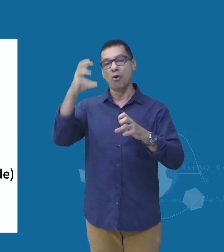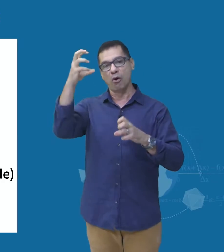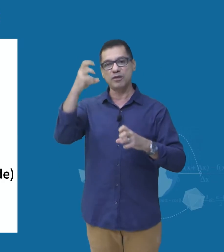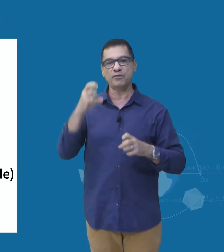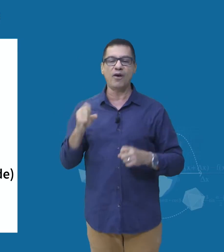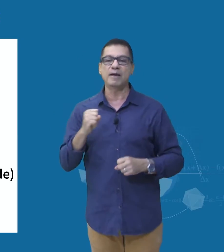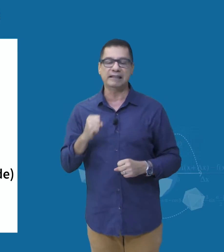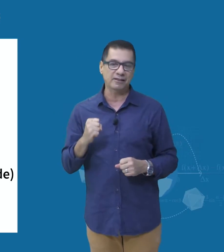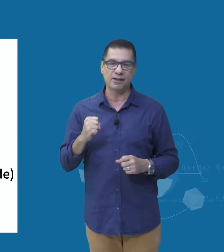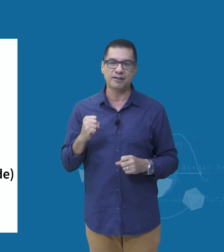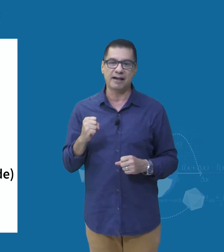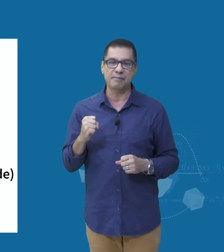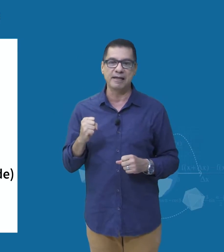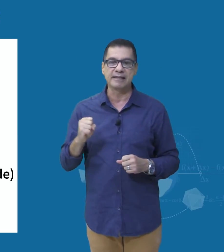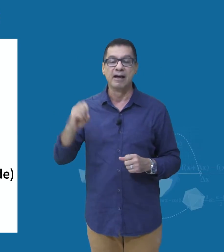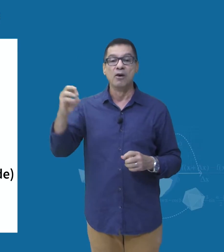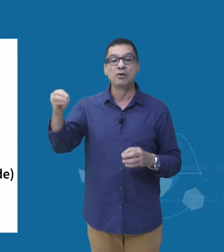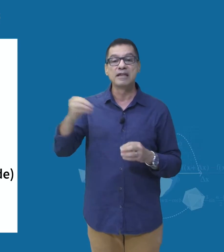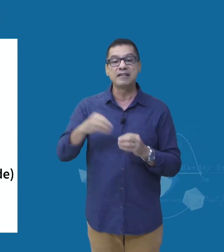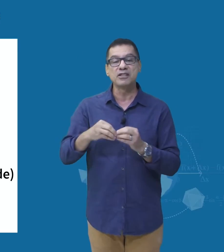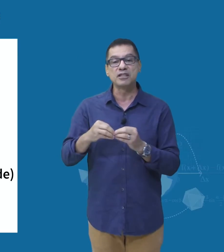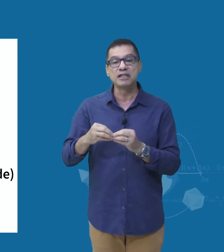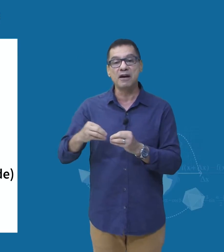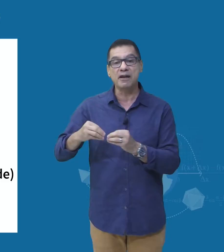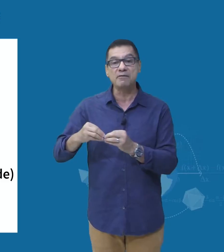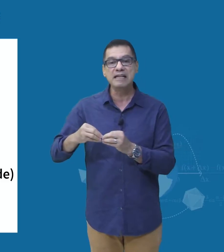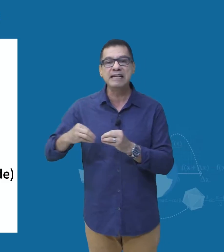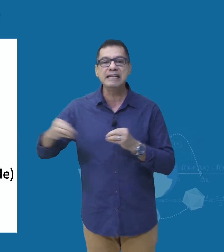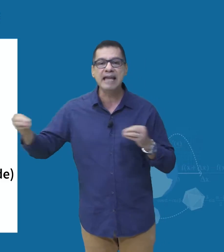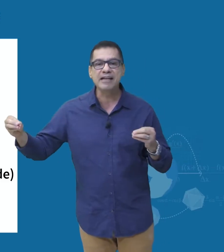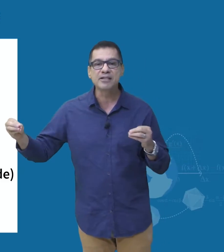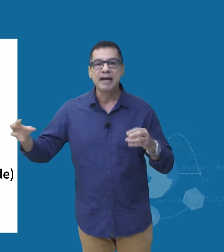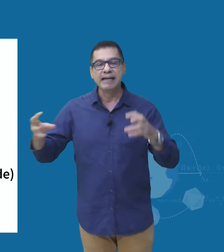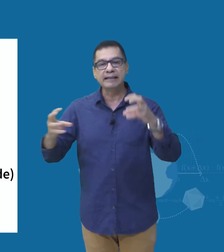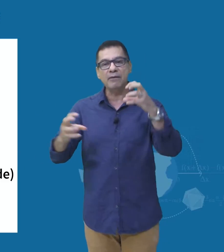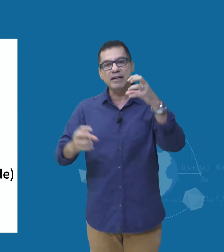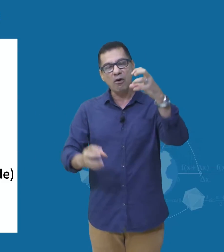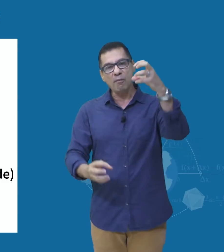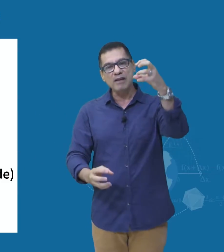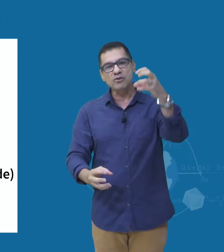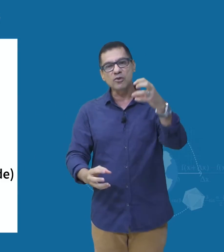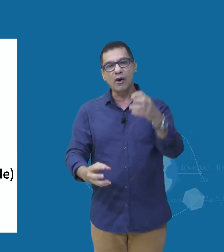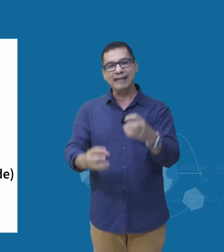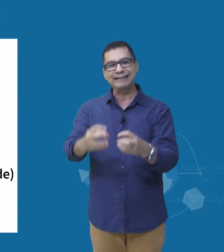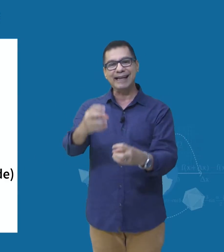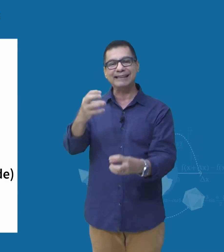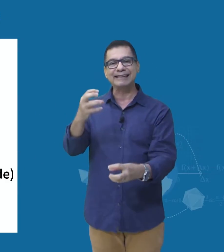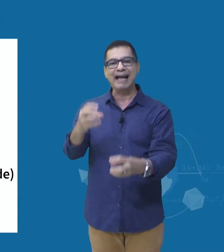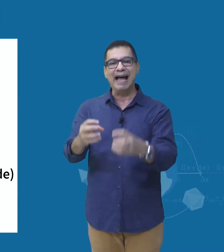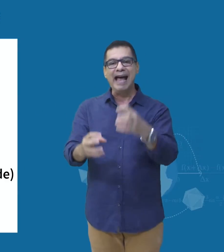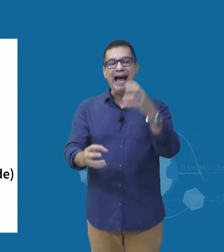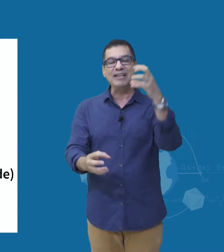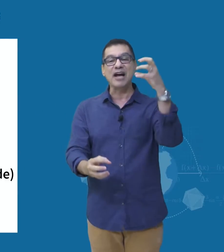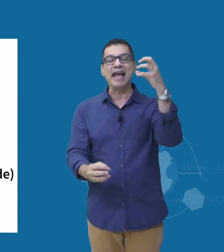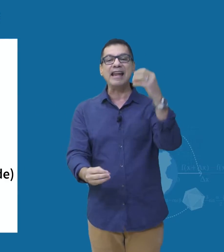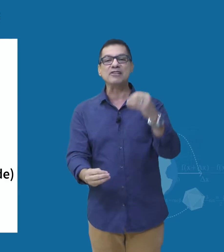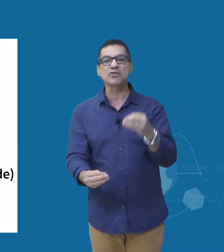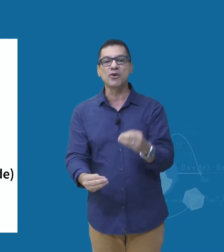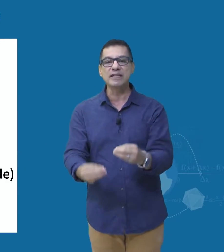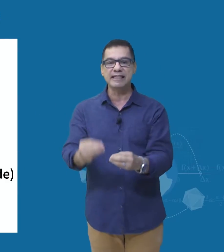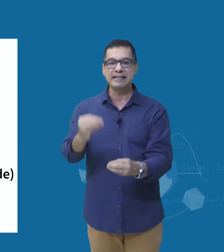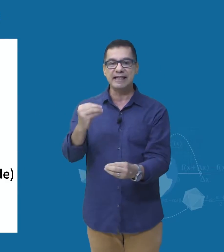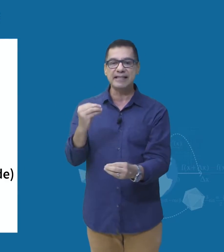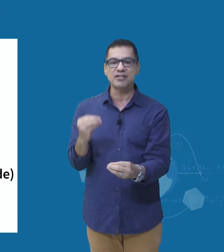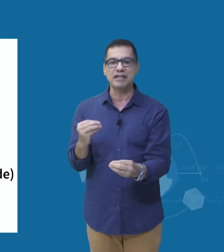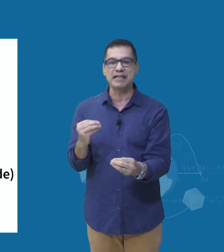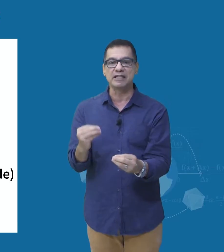temos hoje formatado na nossa cabeça. O que existiam eram linhas. Então ele começou a tratar as